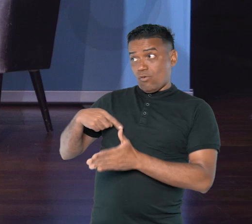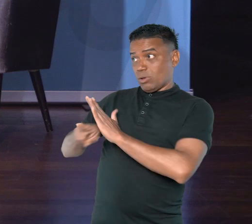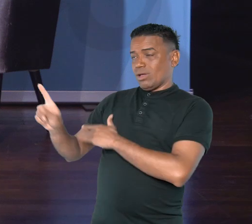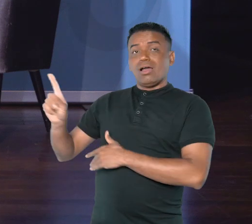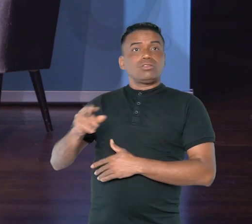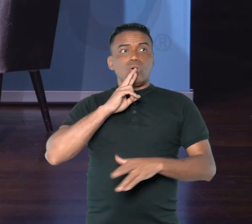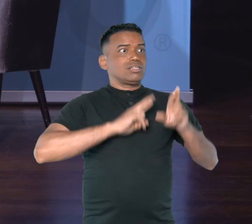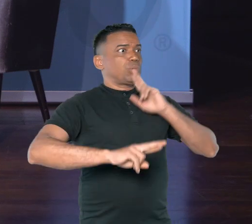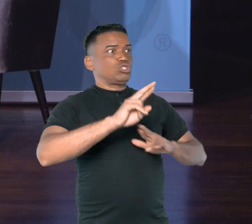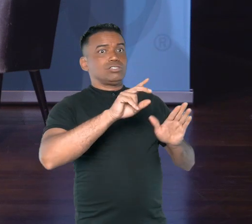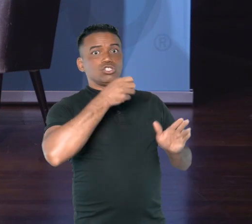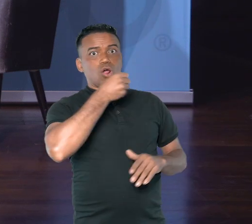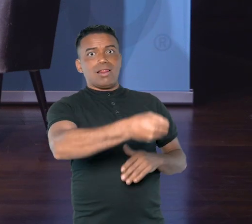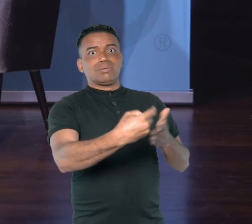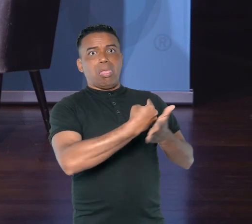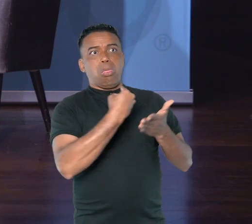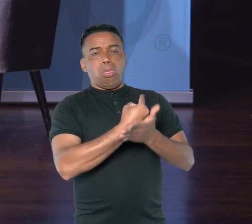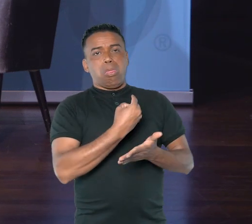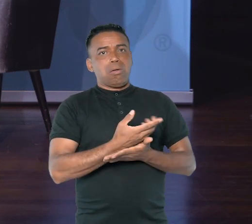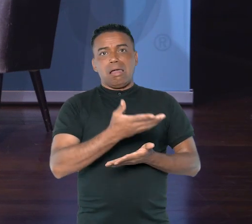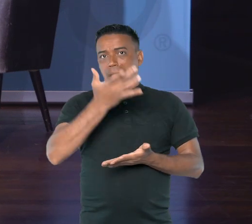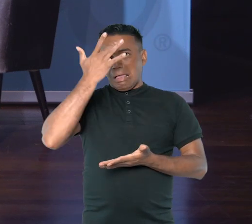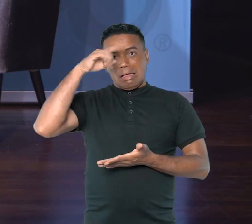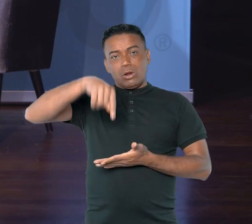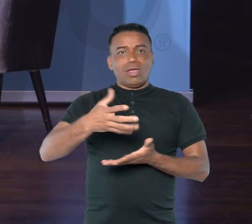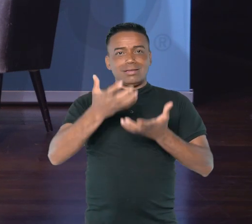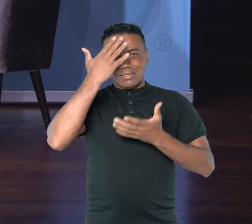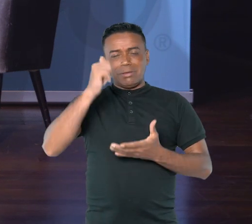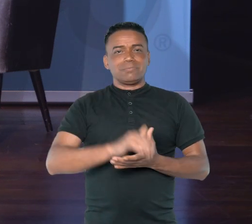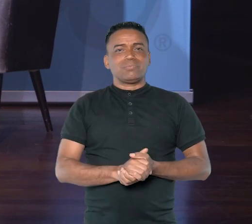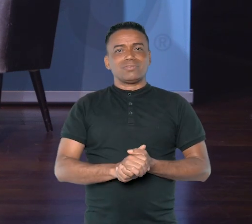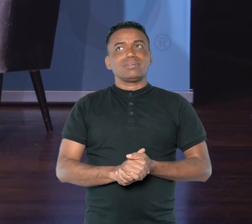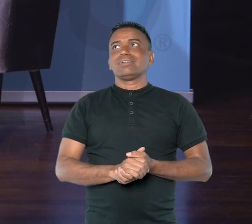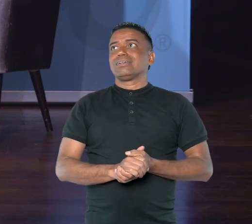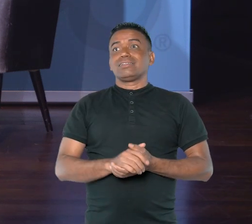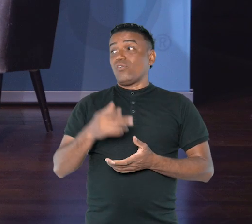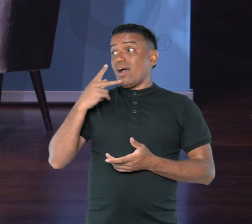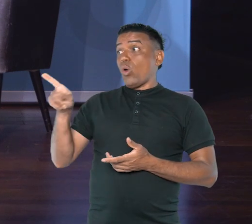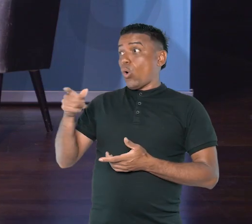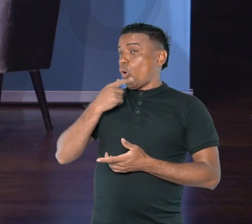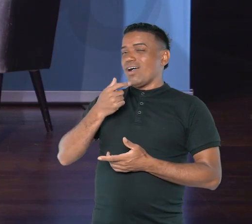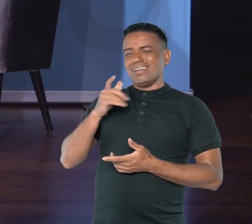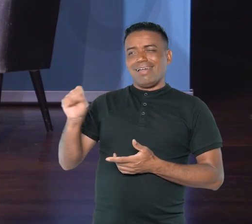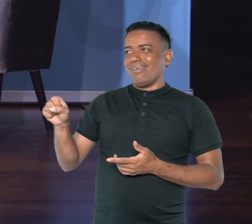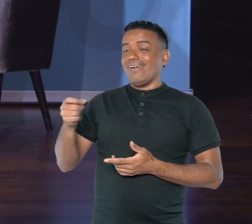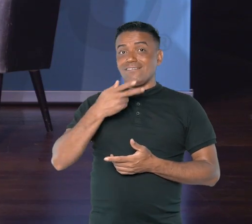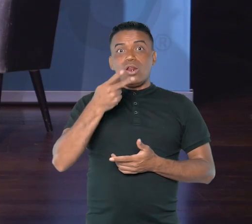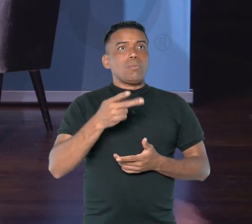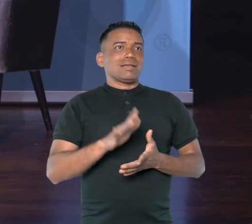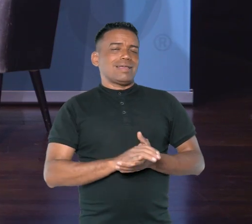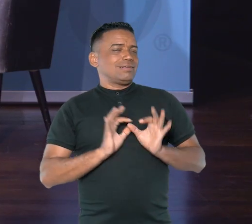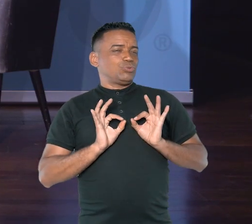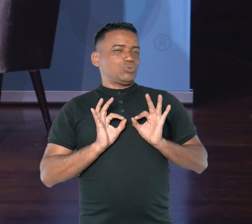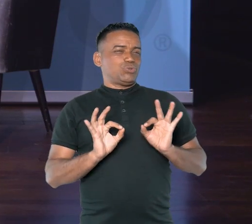jornalistas. Ninguém aqui quis saber do Bob Dylan. Agora é o Pablo. Quem sabe é ele que vai Kiko perguntar. até citou, né, o Bob Dylan, mas ele foi elegante,